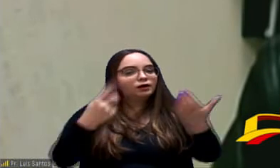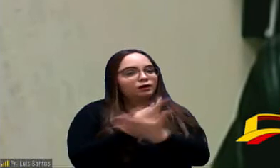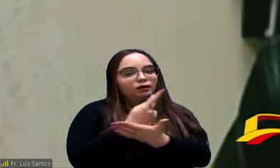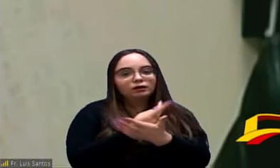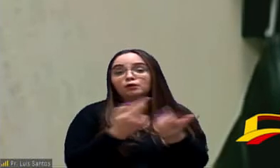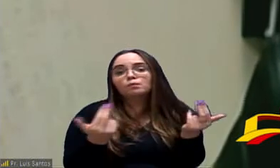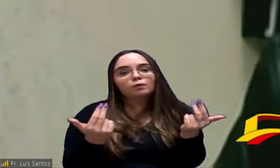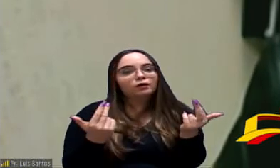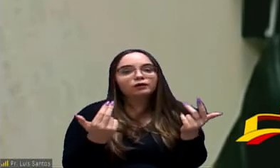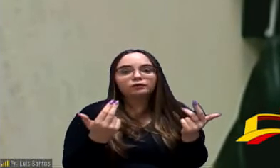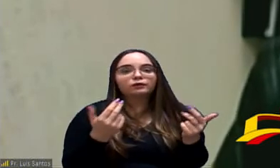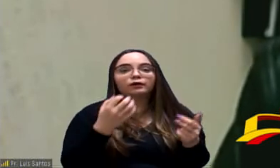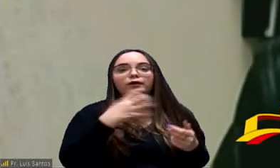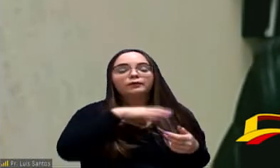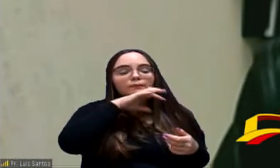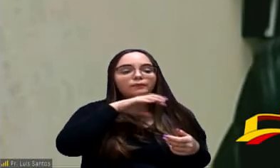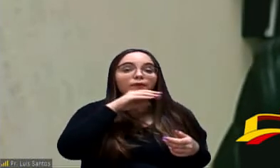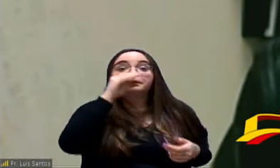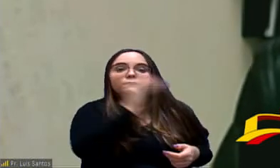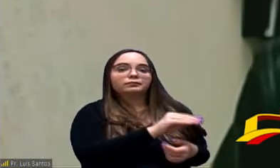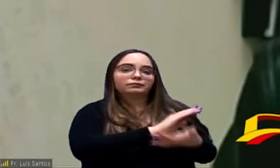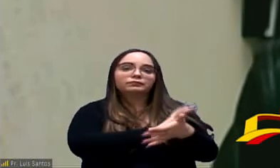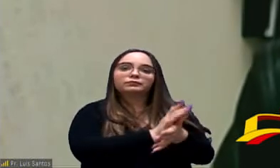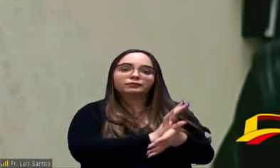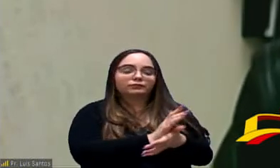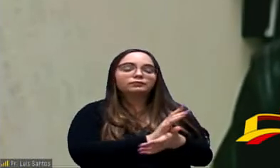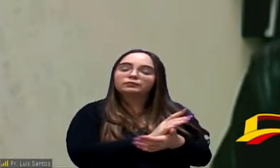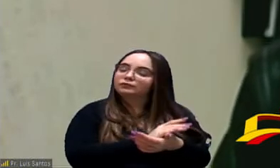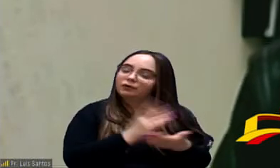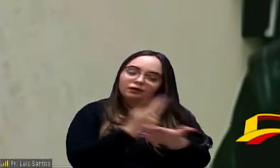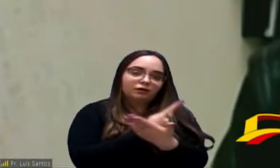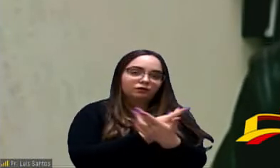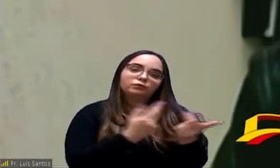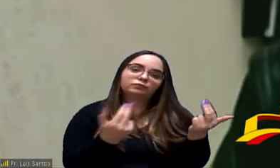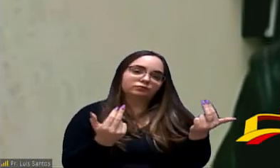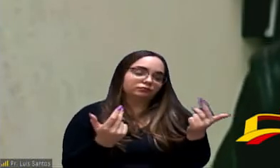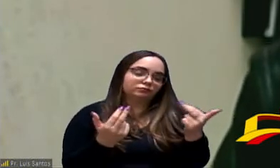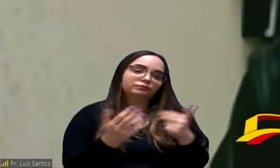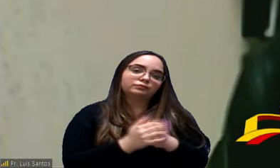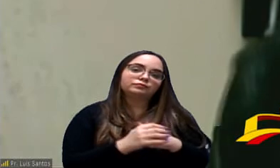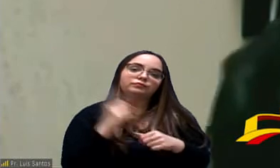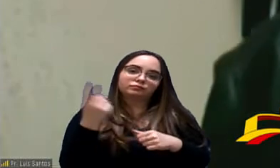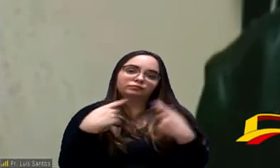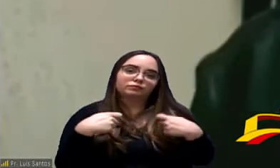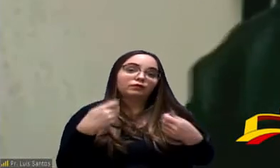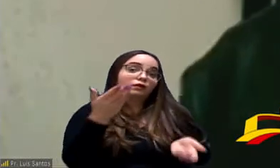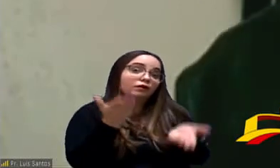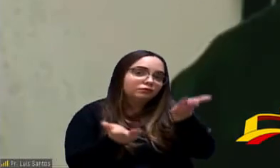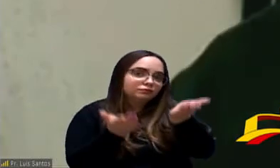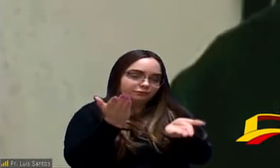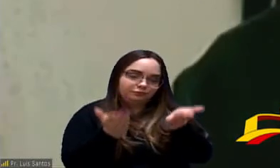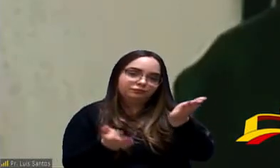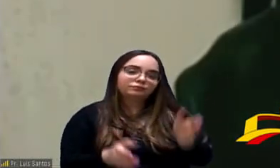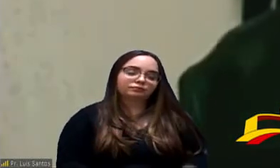merece. Então, temos que ter equilíbrio nesse posicionamento para evitar